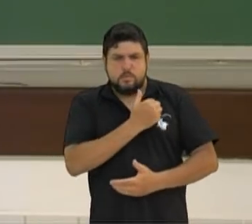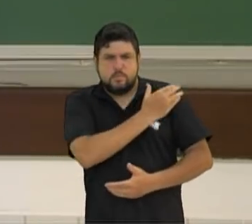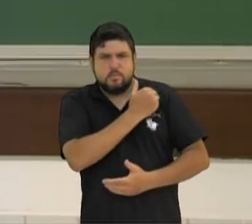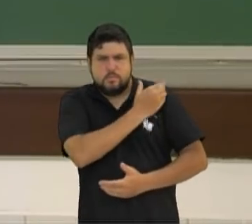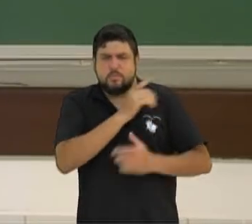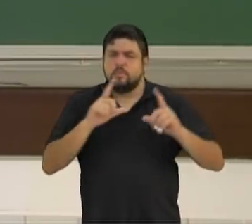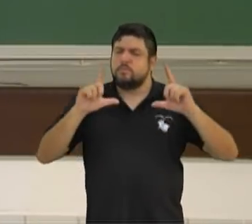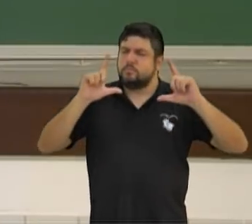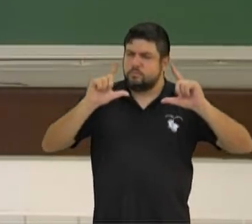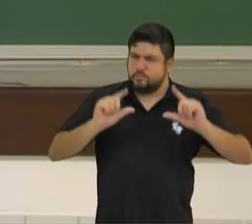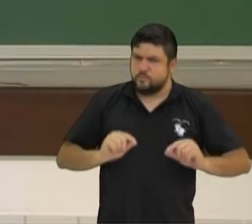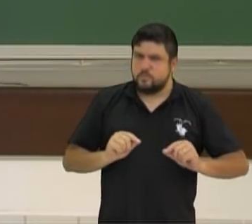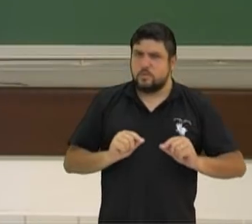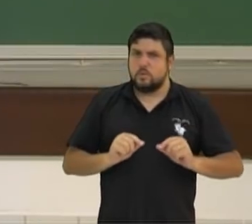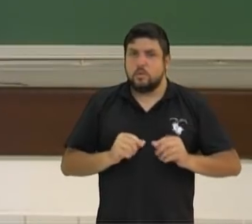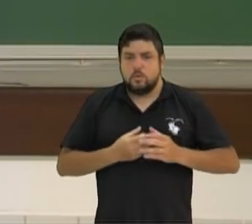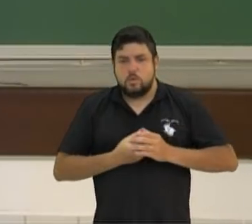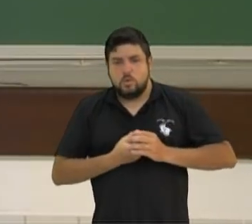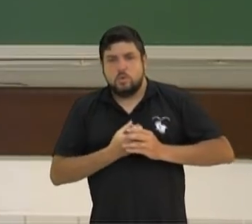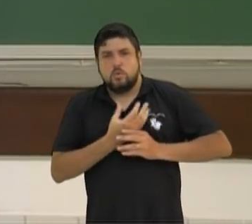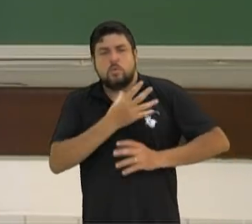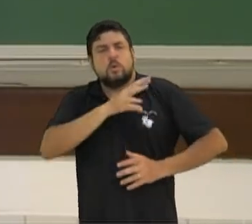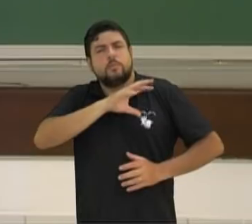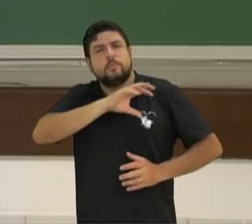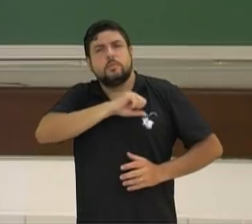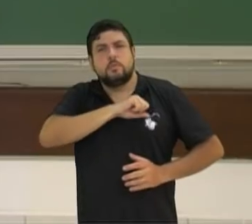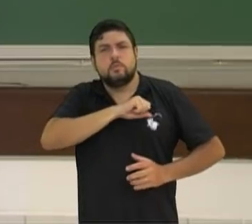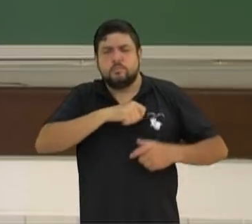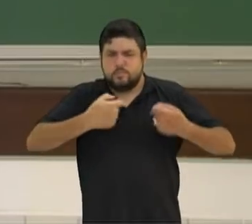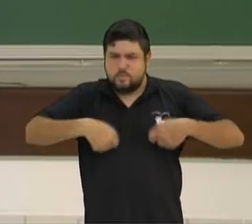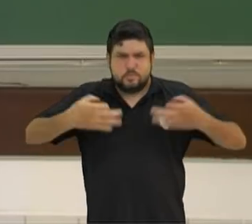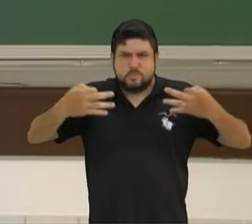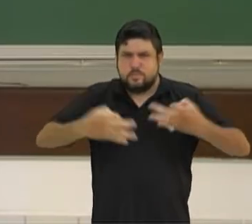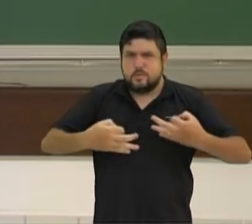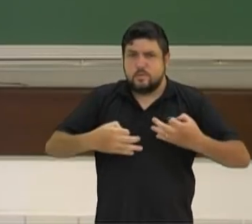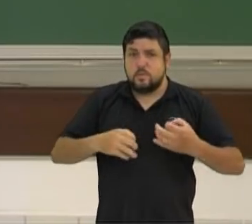preconceito, seja mais amor no peito. Não precisa ser perfeito,